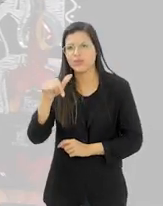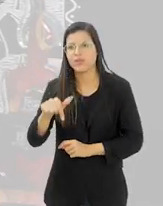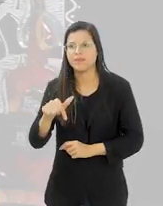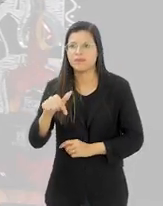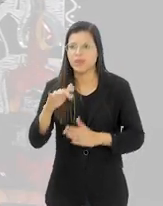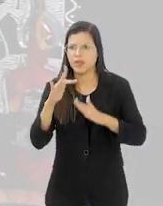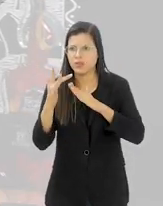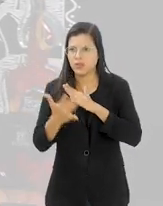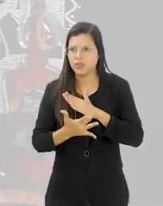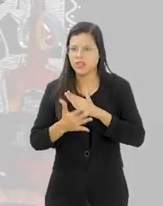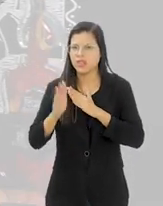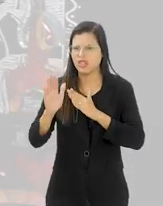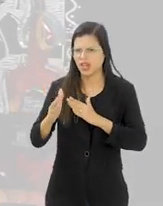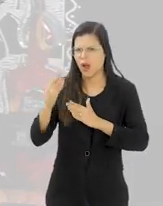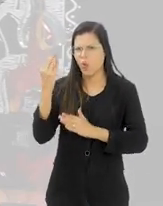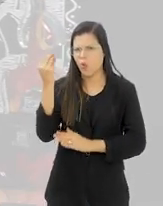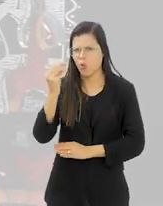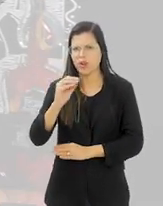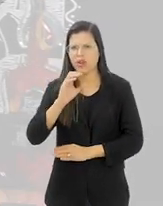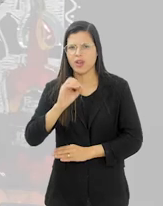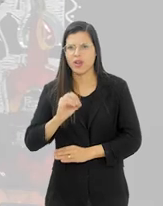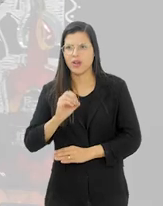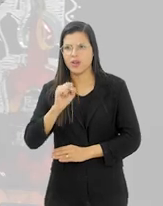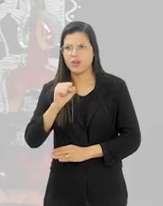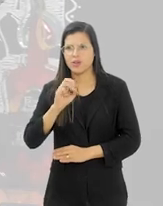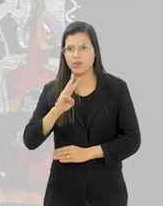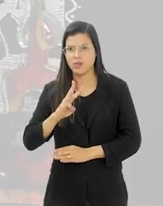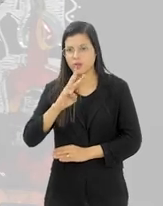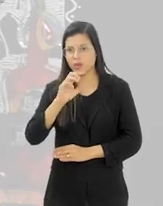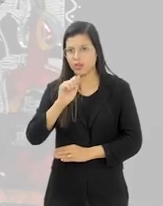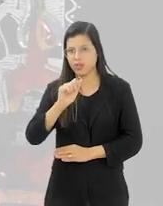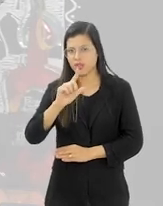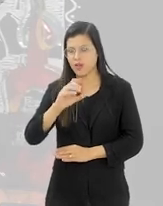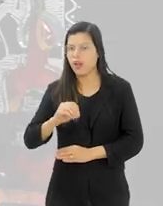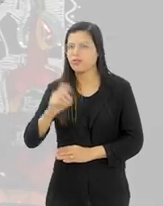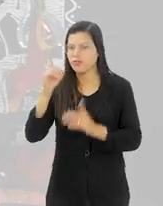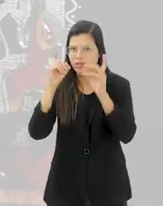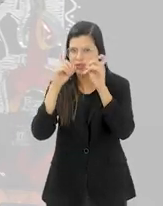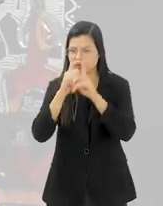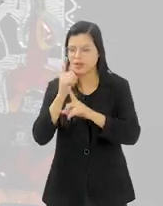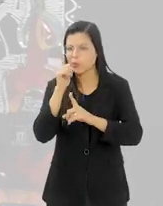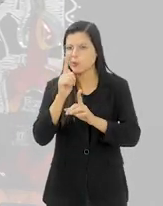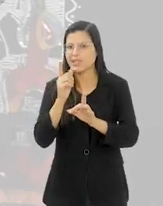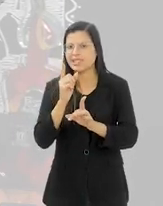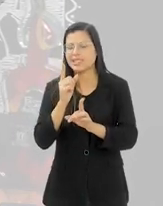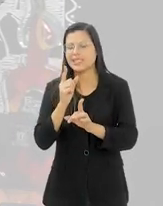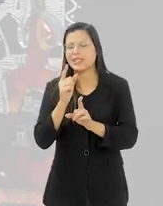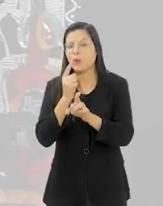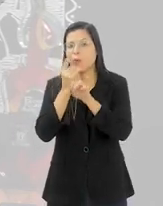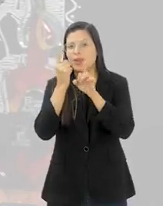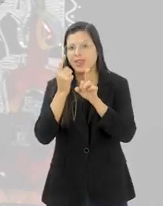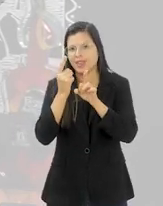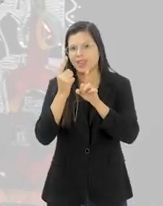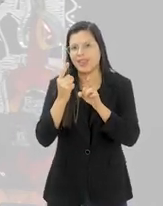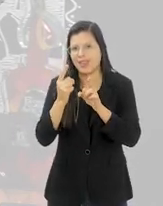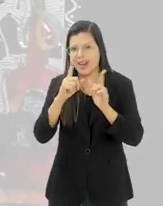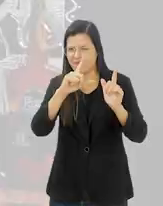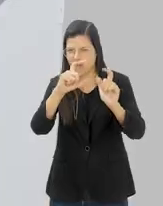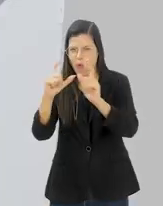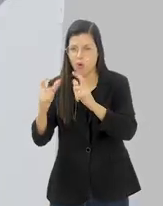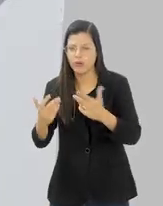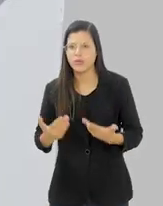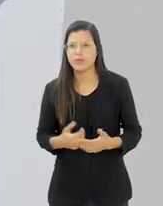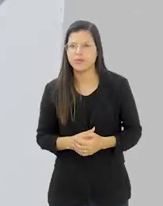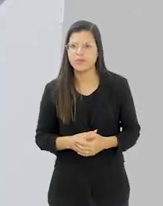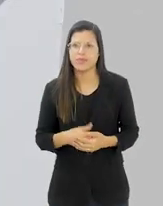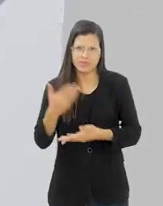sociais. Já postei do Oswaldo. É difícil achar uma foto do Oswaldo, conseguir botar. Na época não homenagem. Tinha internet do jeito que tem hoje, né?